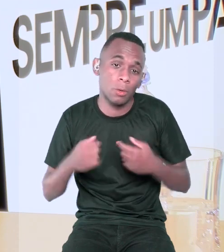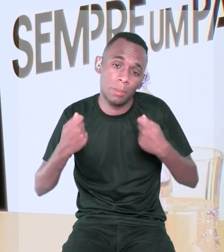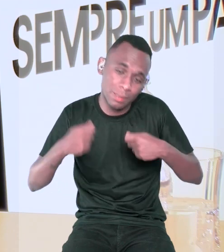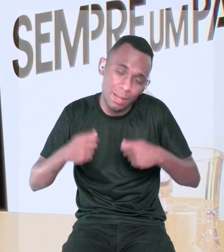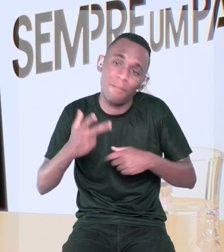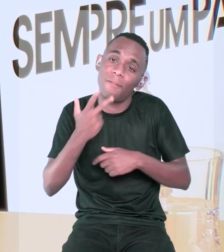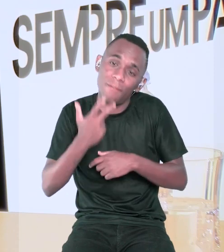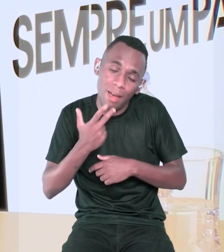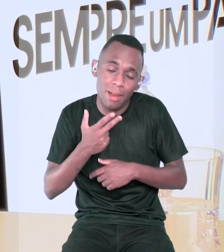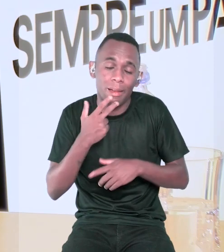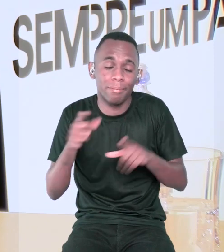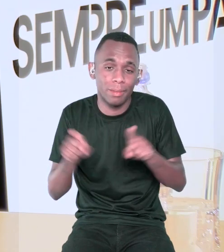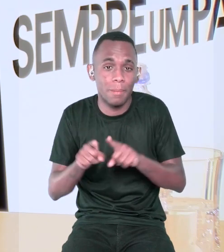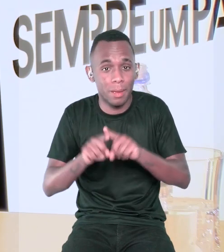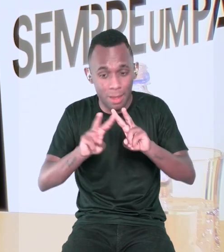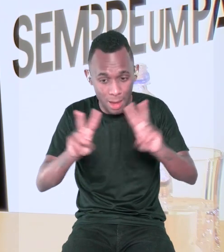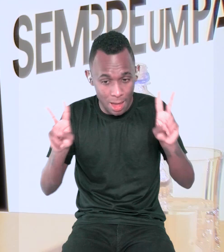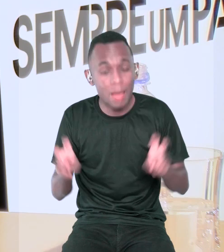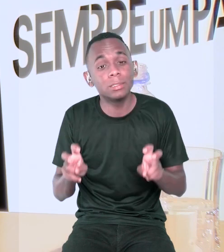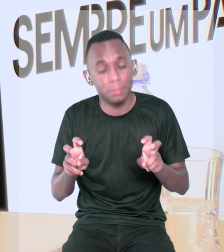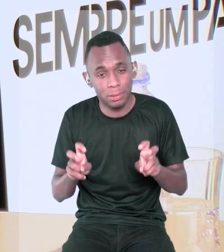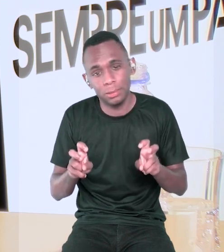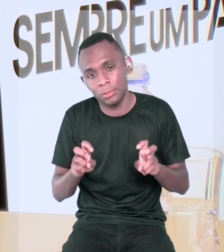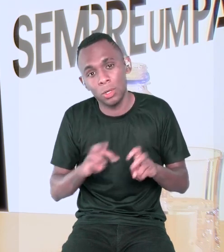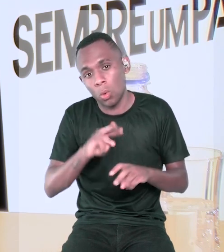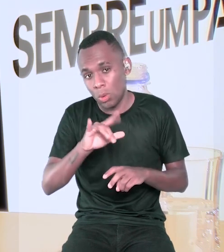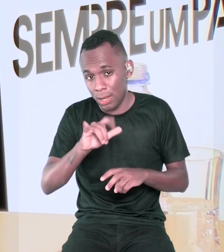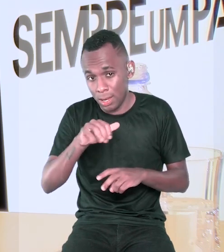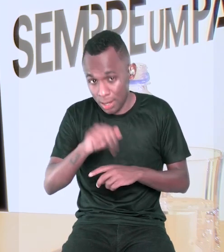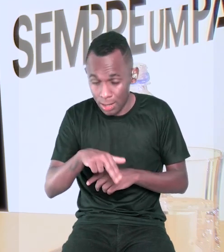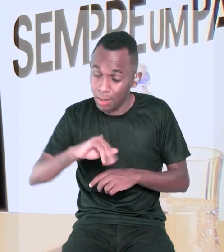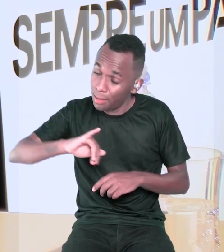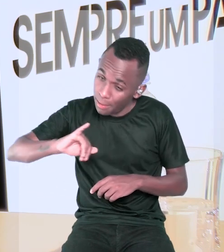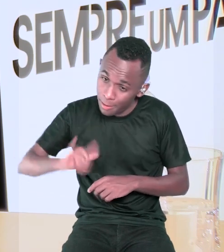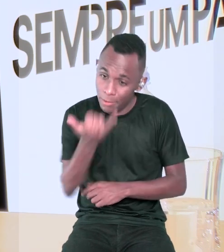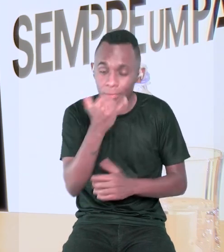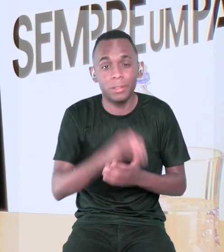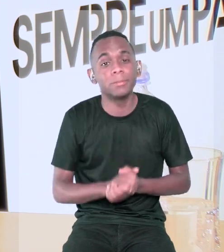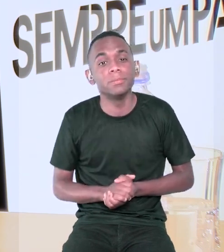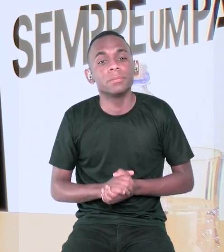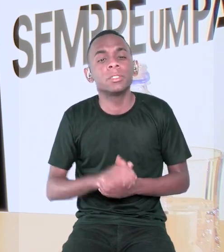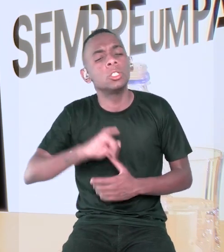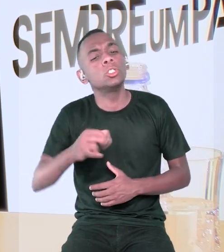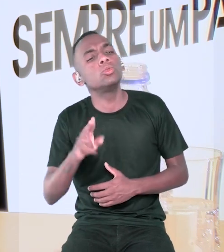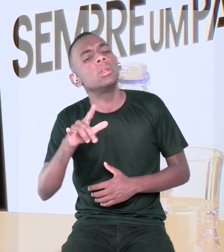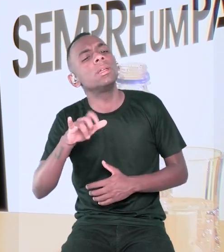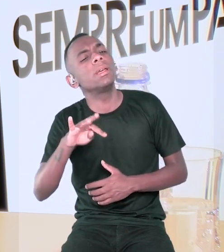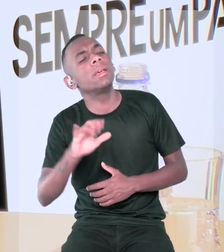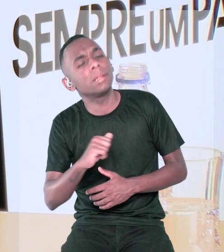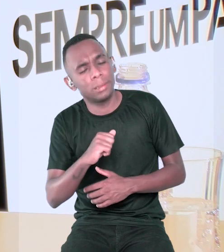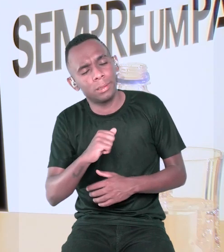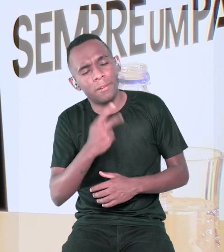E eu não resisti a citar uma pequena passagem, porque, já que se falou de Shakespeare, vamos aproveitar. Diz